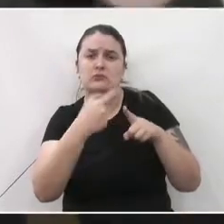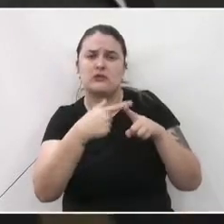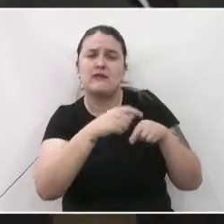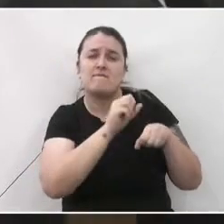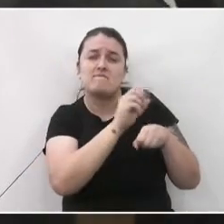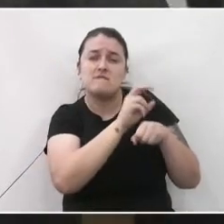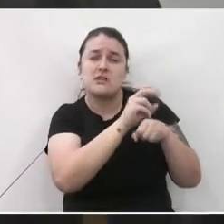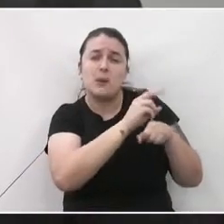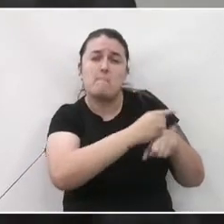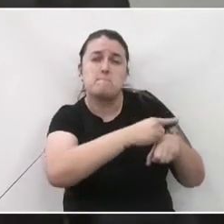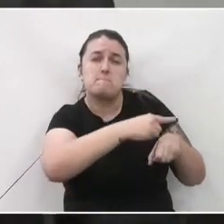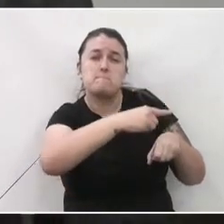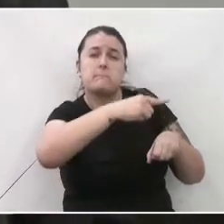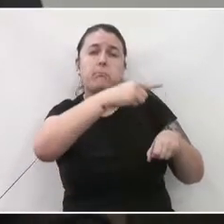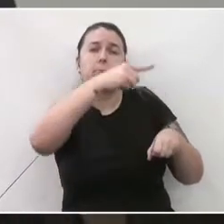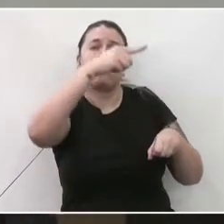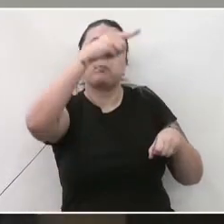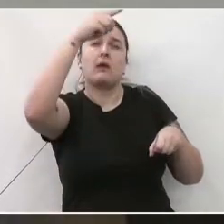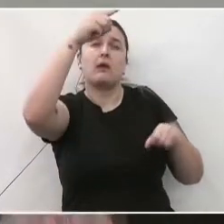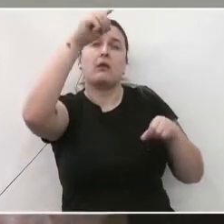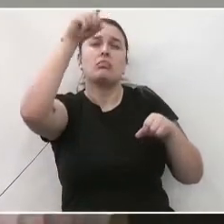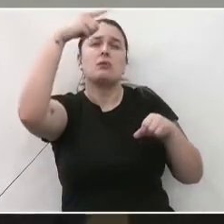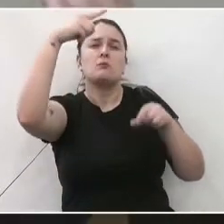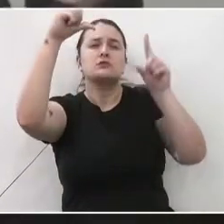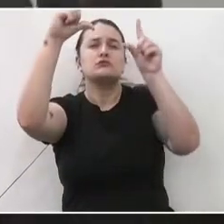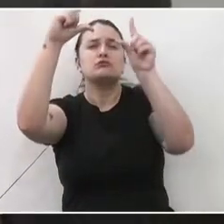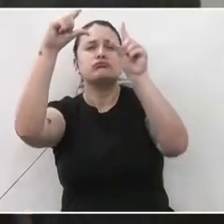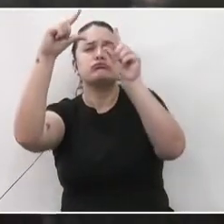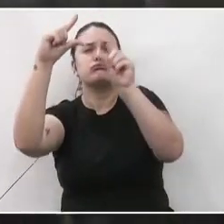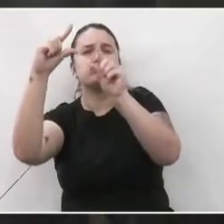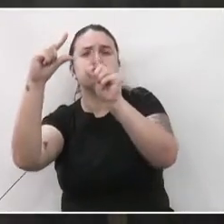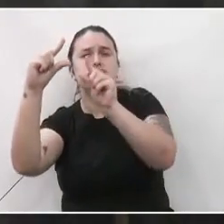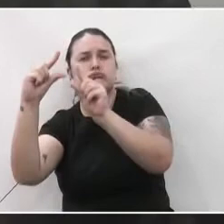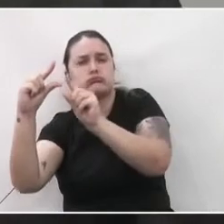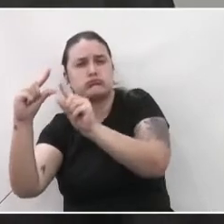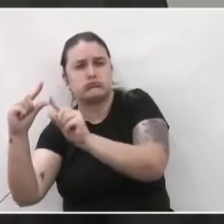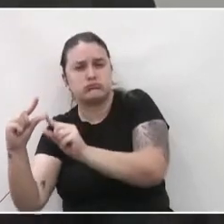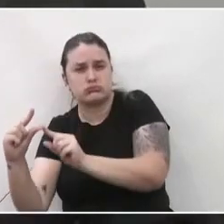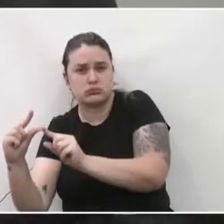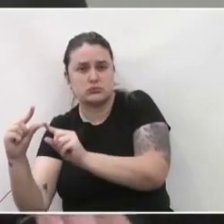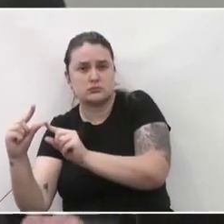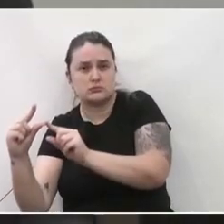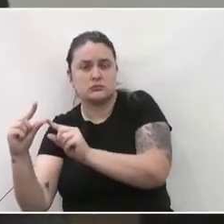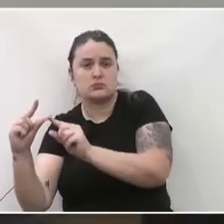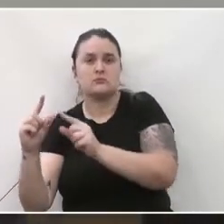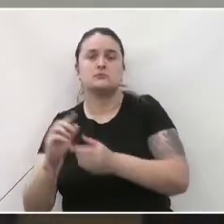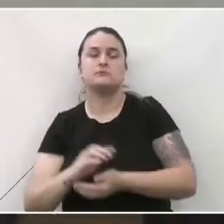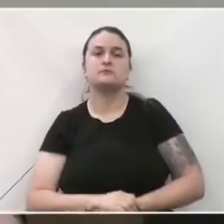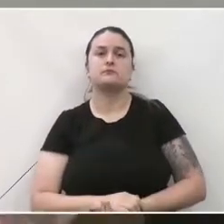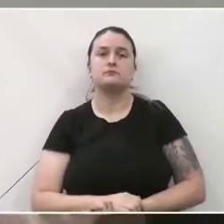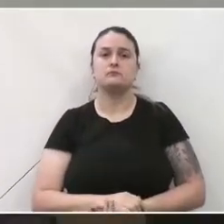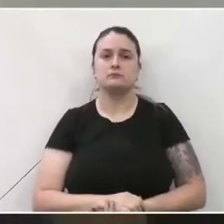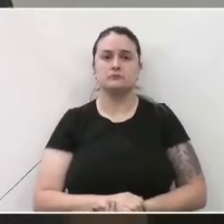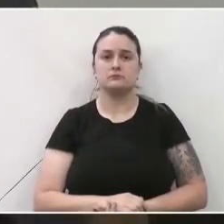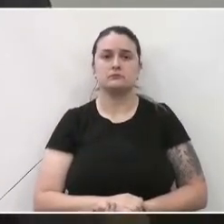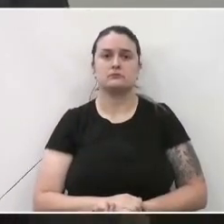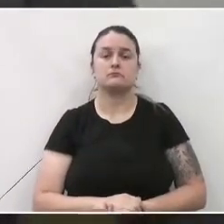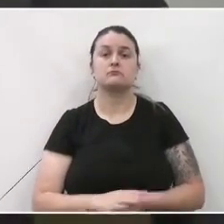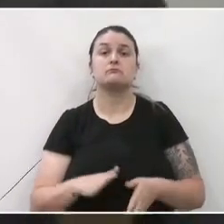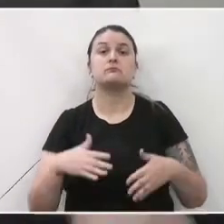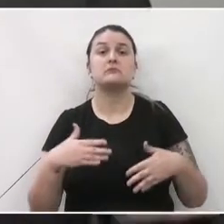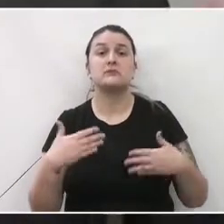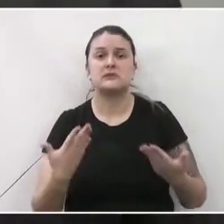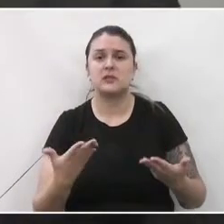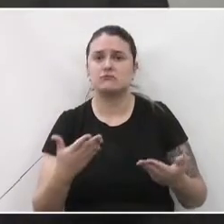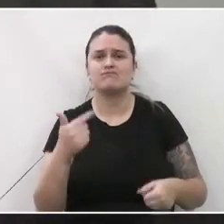com todas as outras atitudes de saúde pública que foram feitas lá, você diminui a doença.